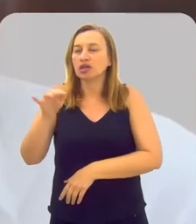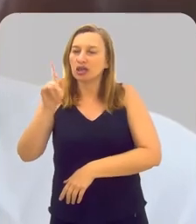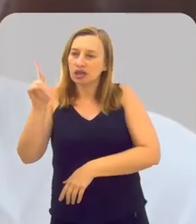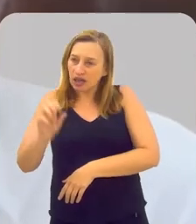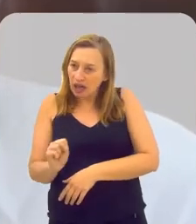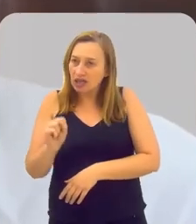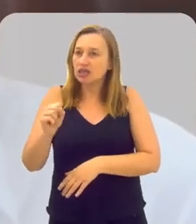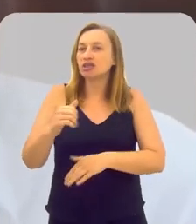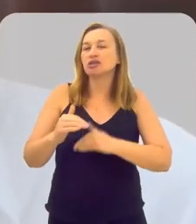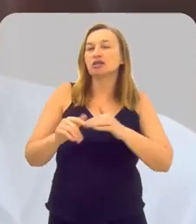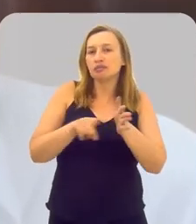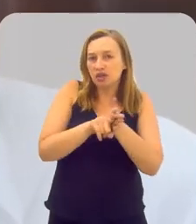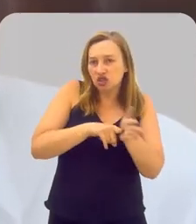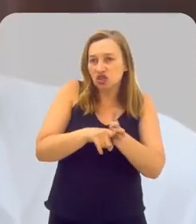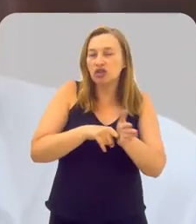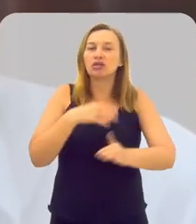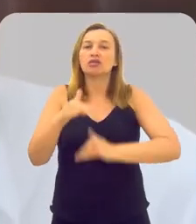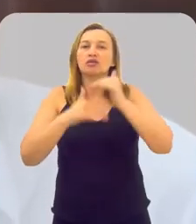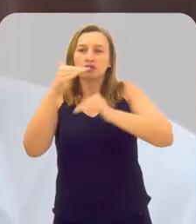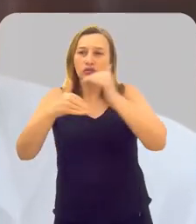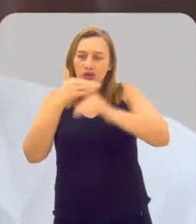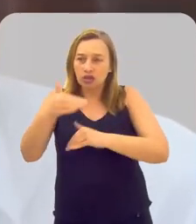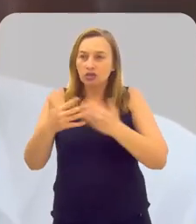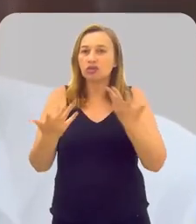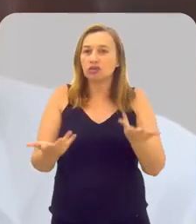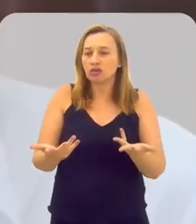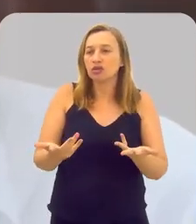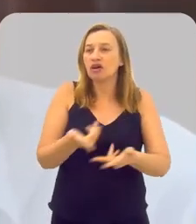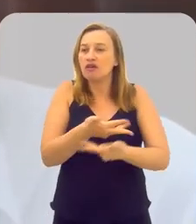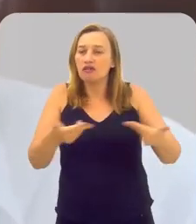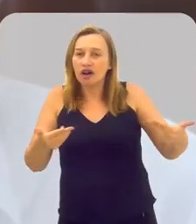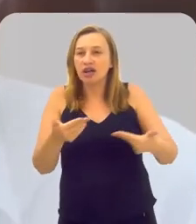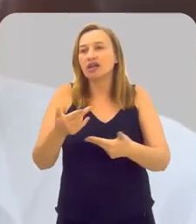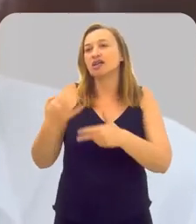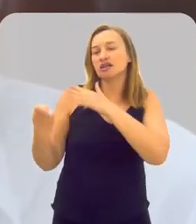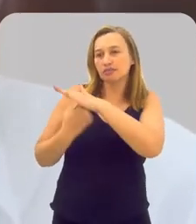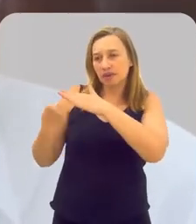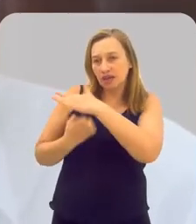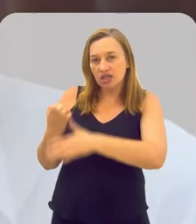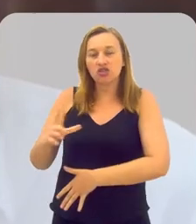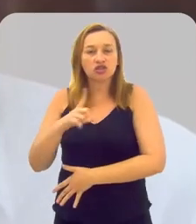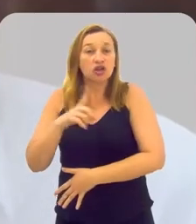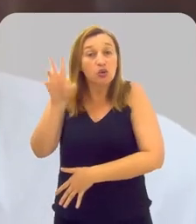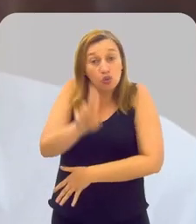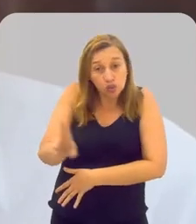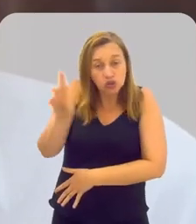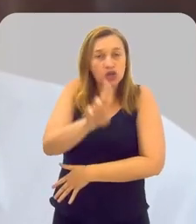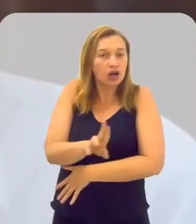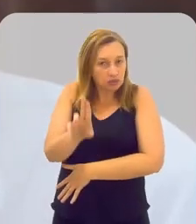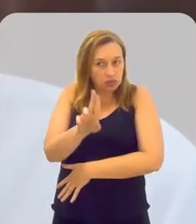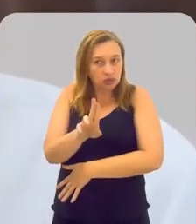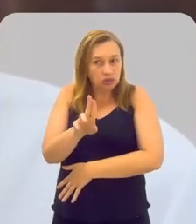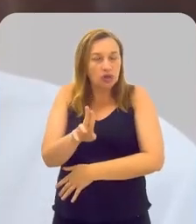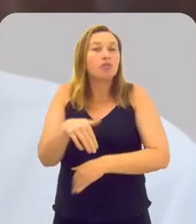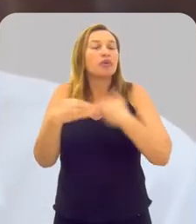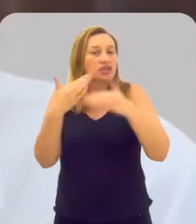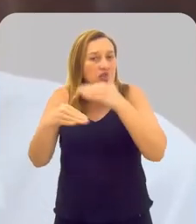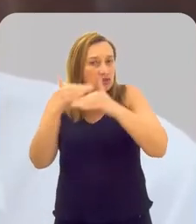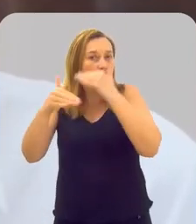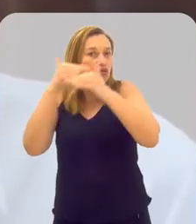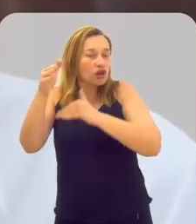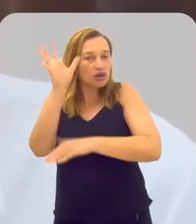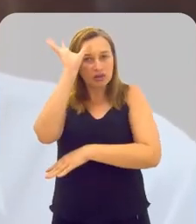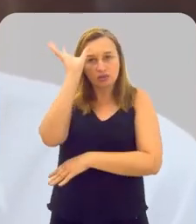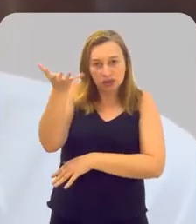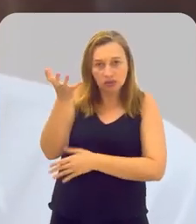mercado de petróleo e gás, existe a cláusula de PDI, né, de pesquisa, desenvolvimento e inovação. Muitas indústrias, muitas empresas, oil companies, têm utilizado